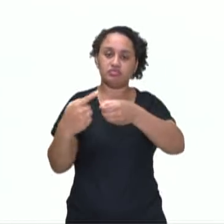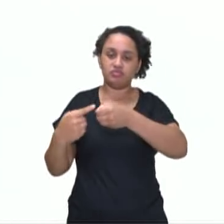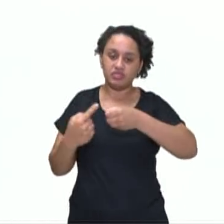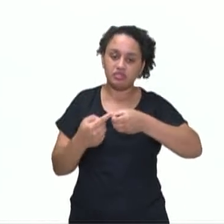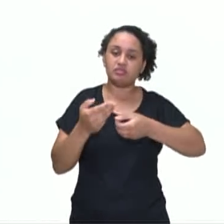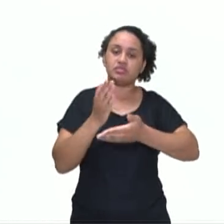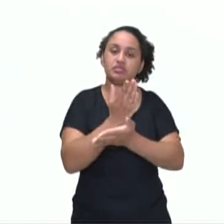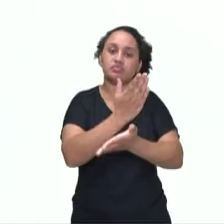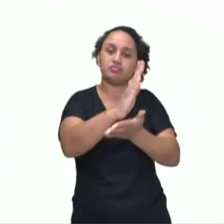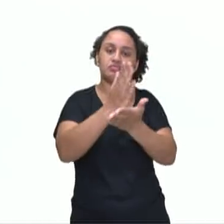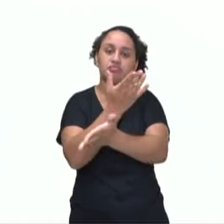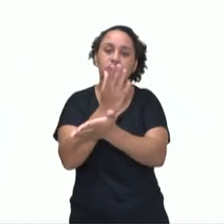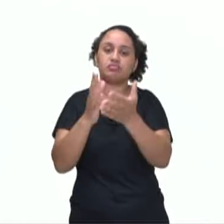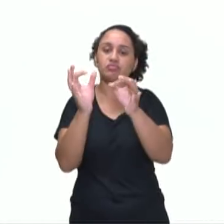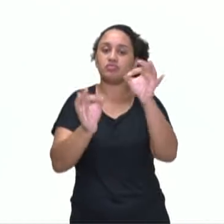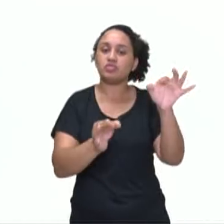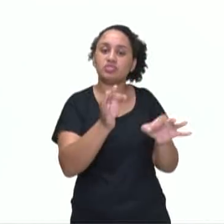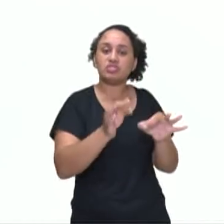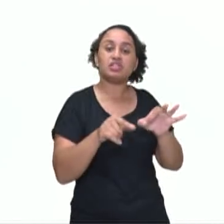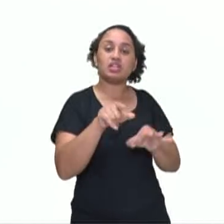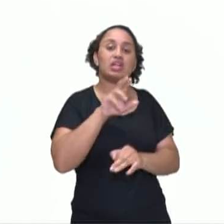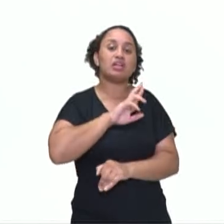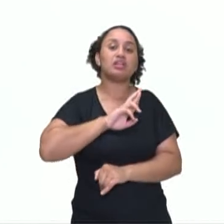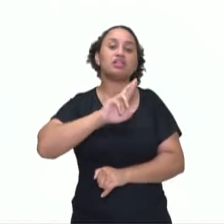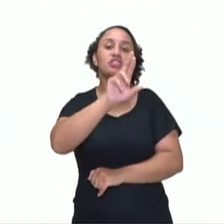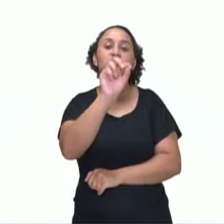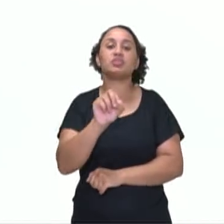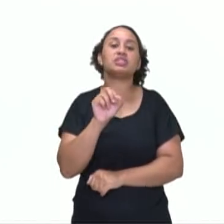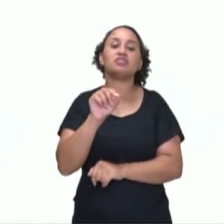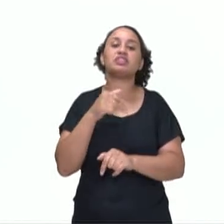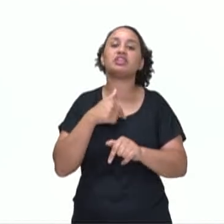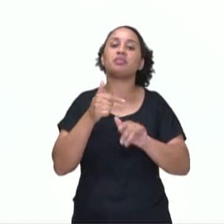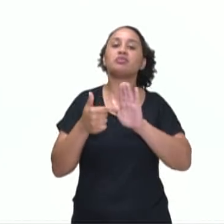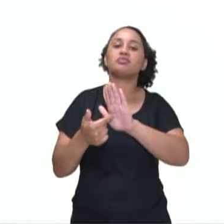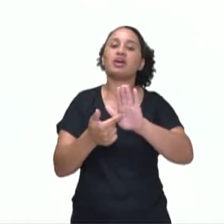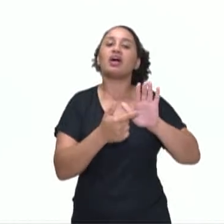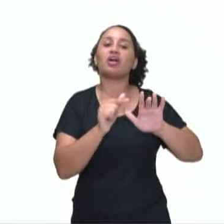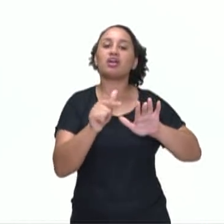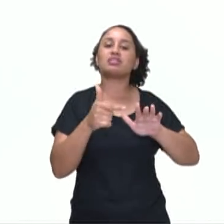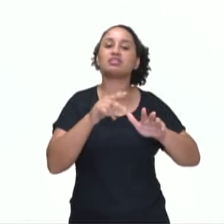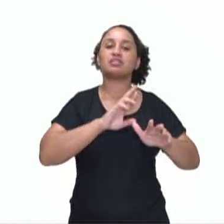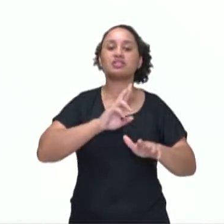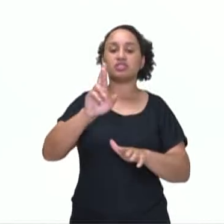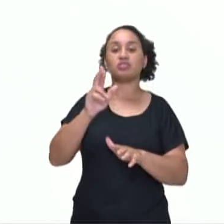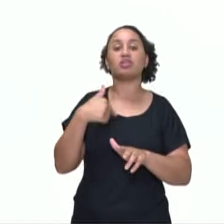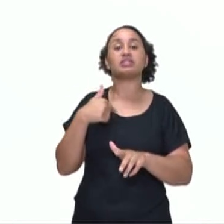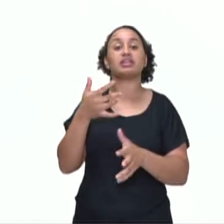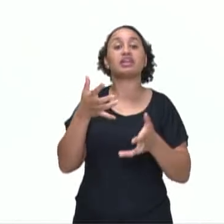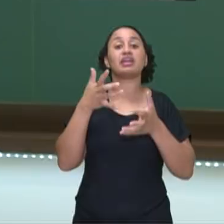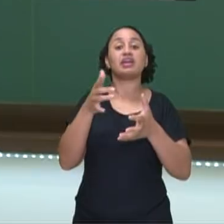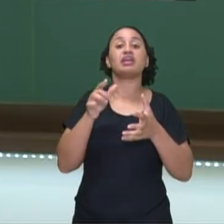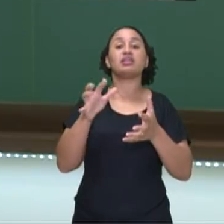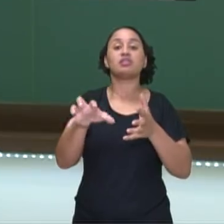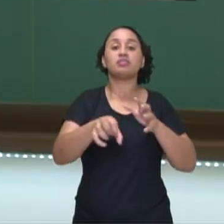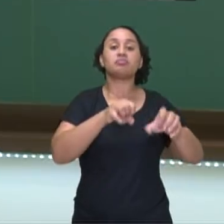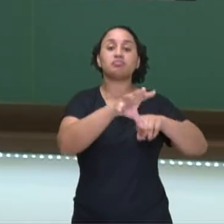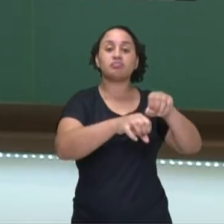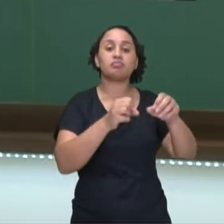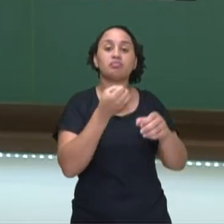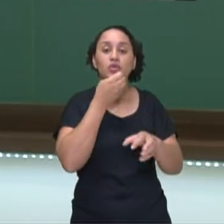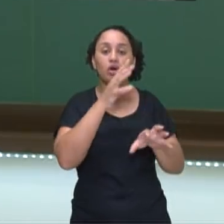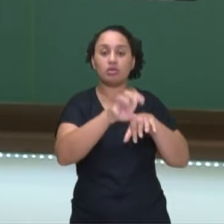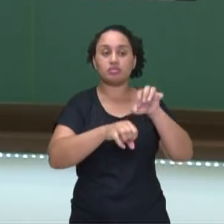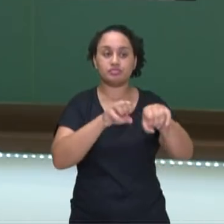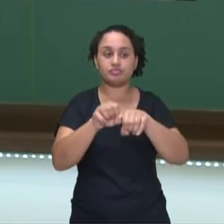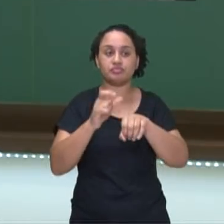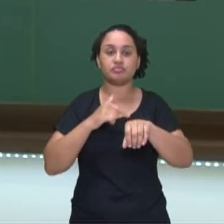distribuía a justiça e era o responsável pelos cultos religiosos visando boas colheitas. Aqui do seu lado esquerdo, você tem